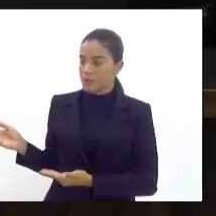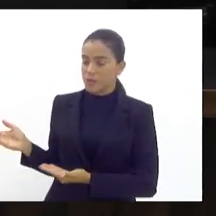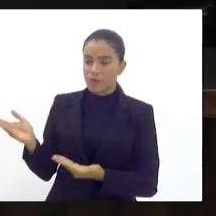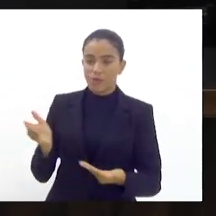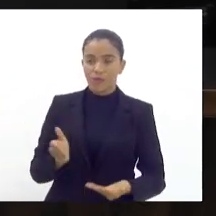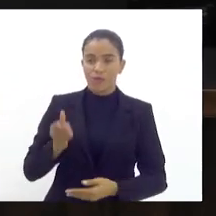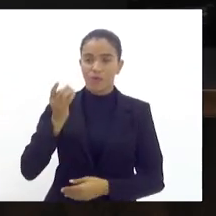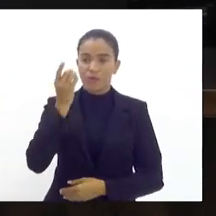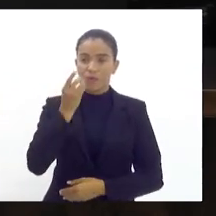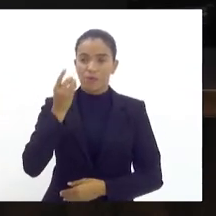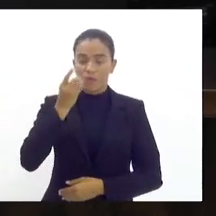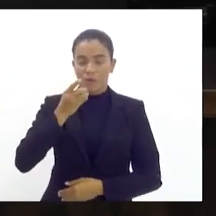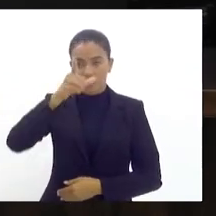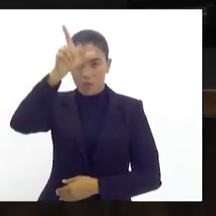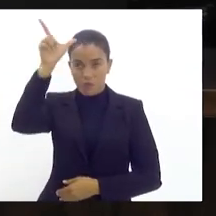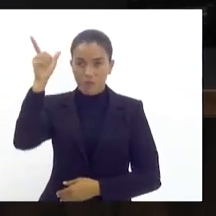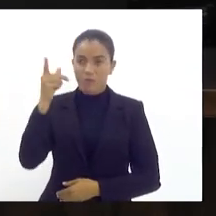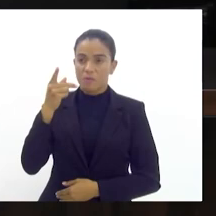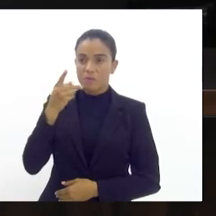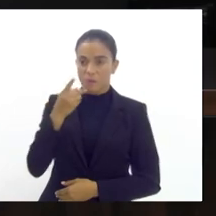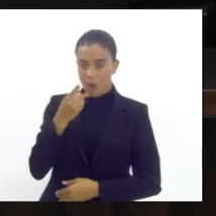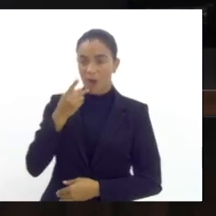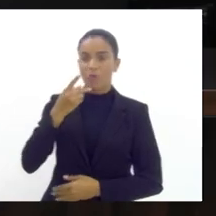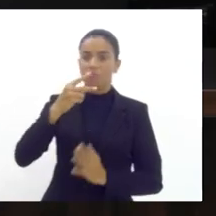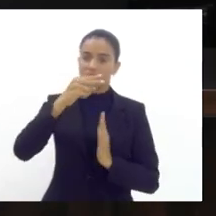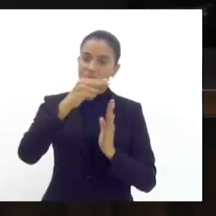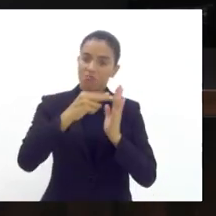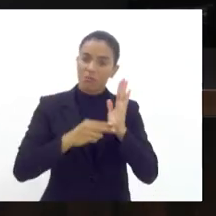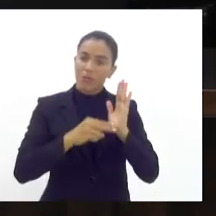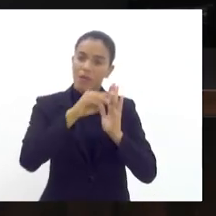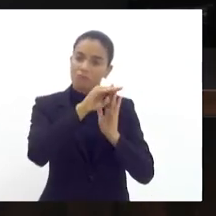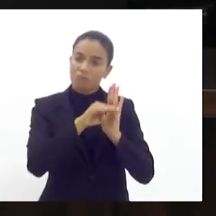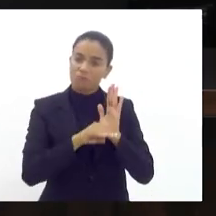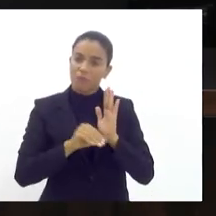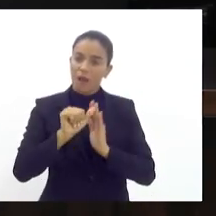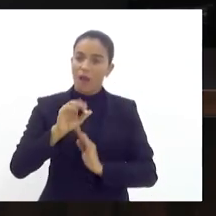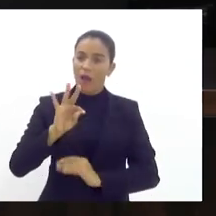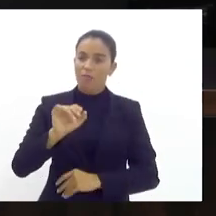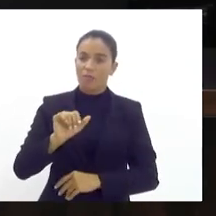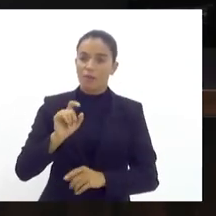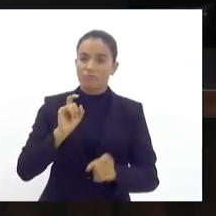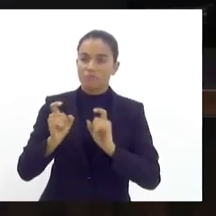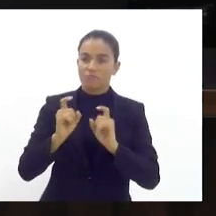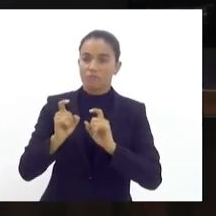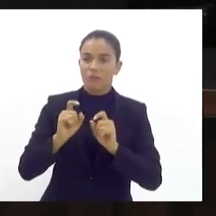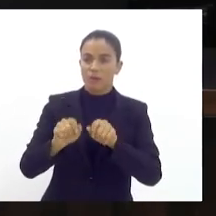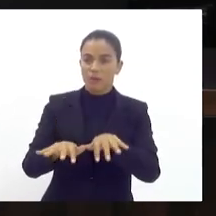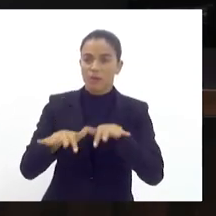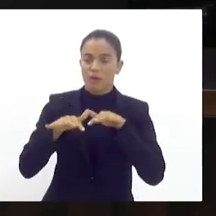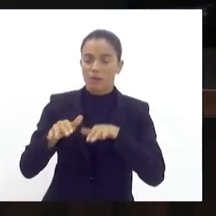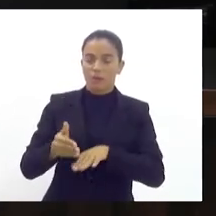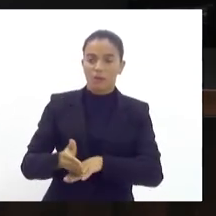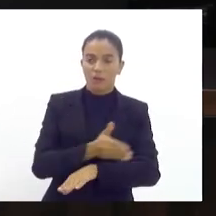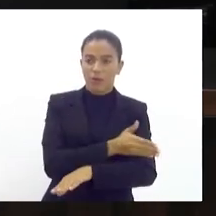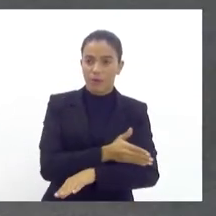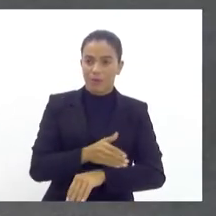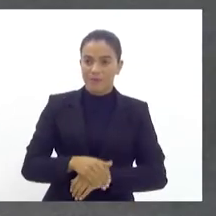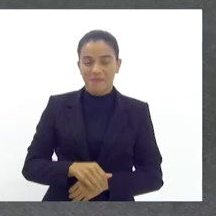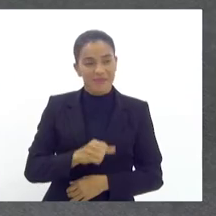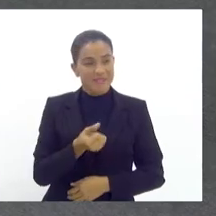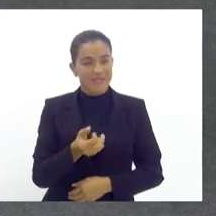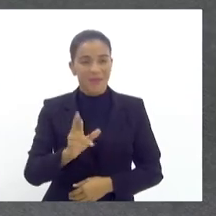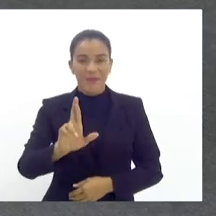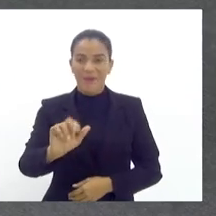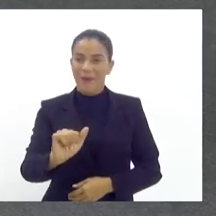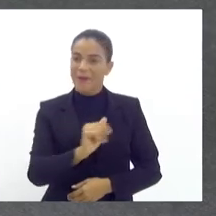o senhor Deputado Luiz Paulo para fazer a leitura da ata da sessão anterior senhora presidente